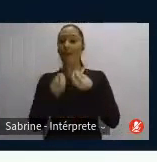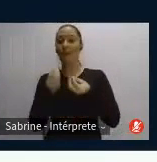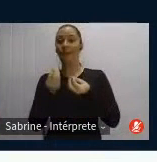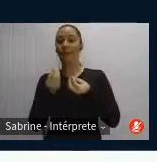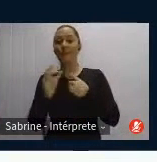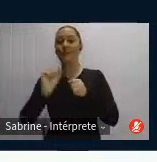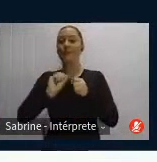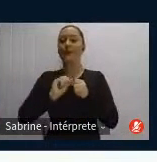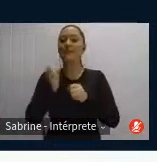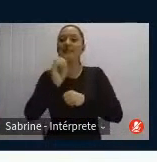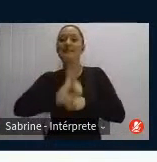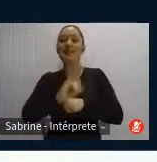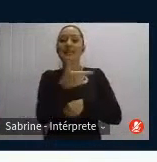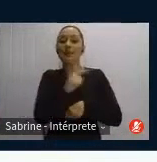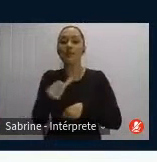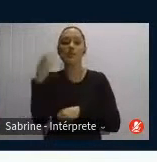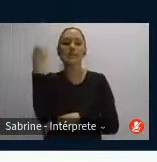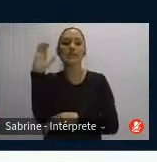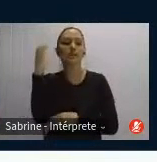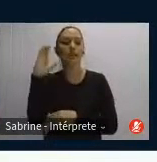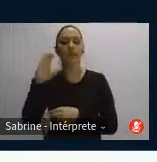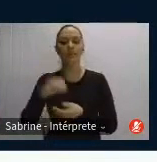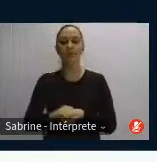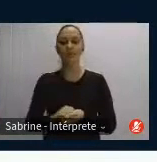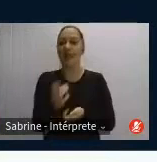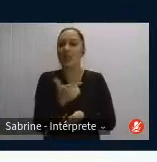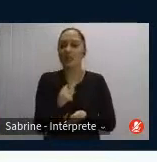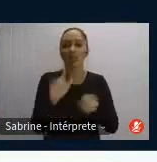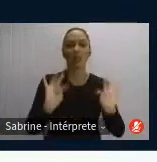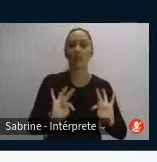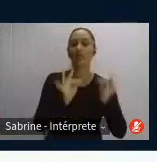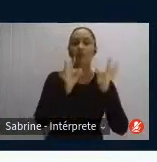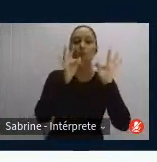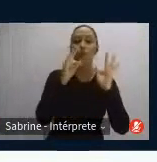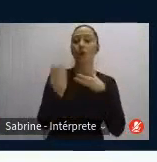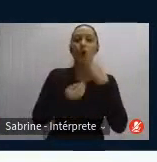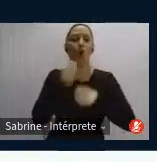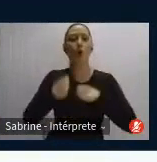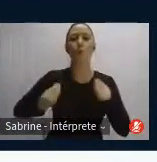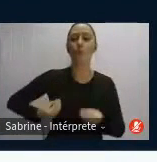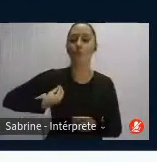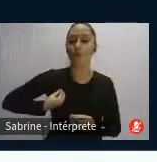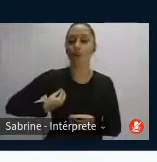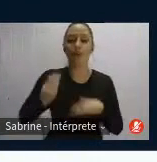tecnologias produzidas para uso na saúde neste momento, né?